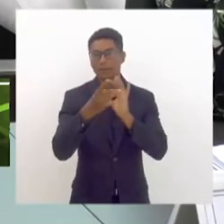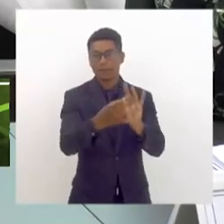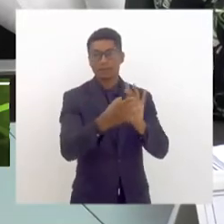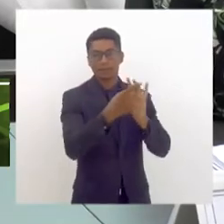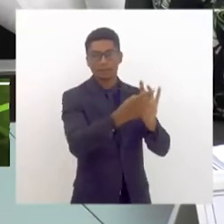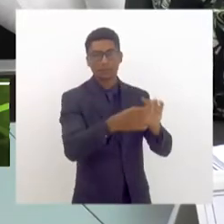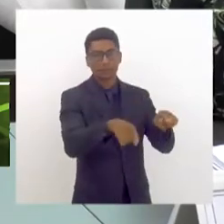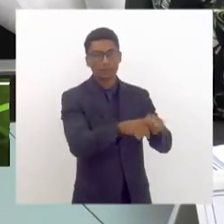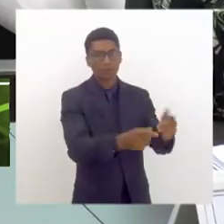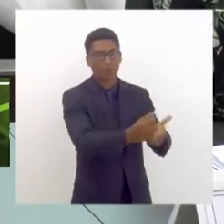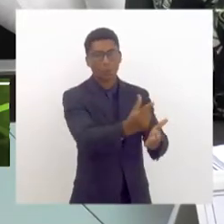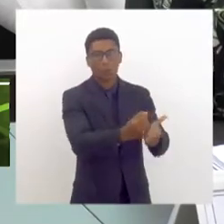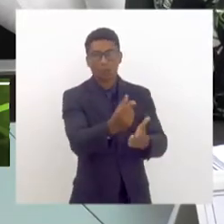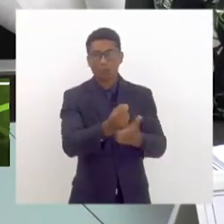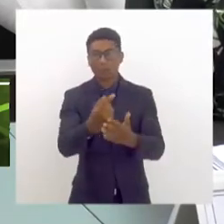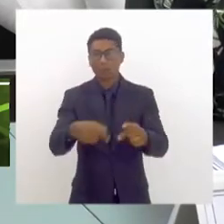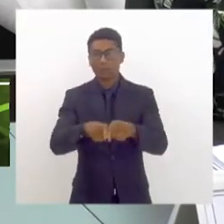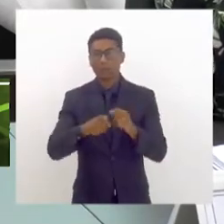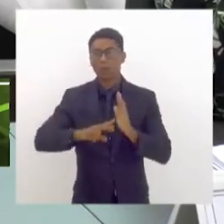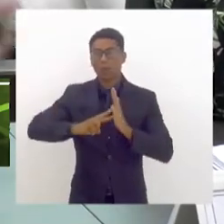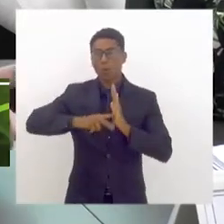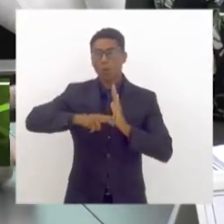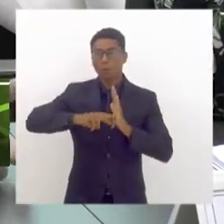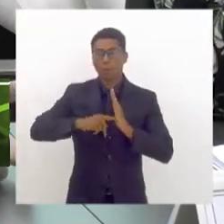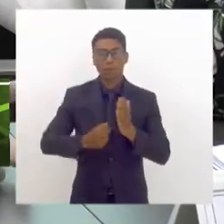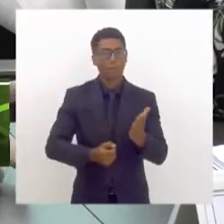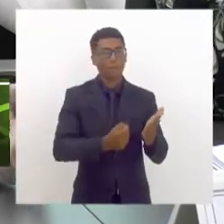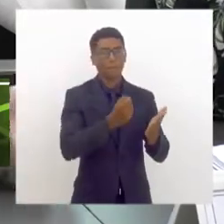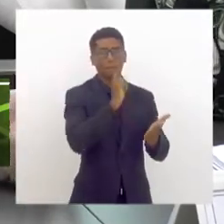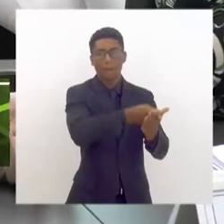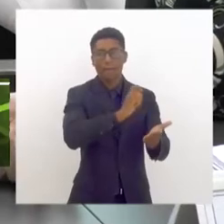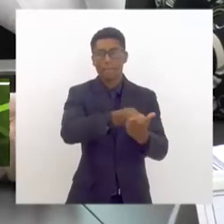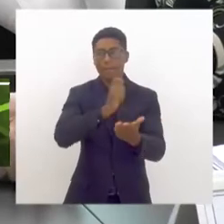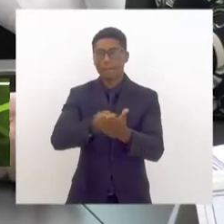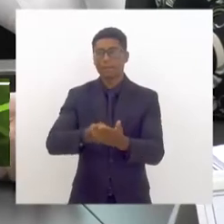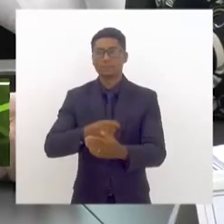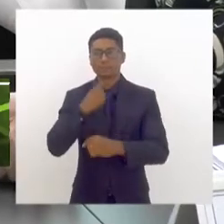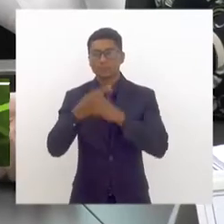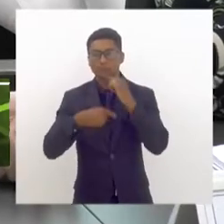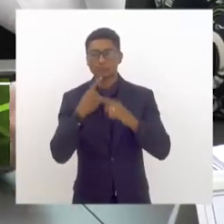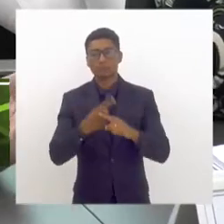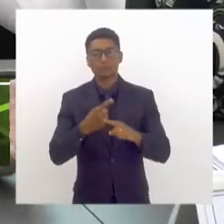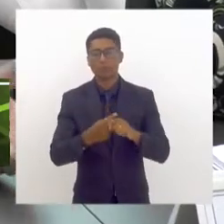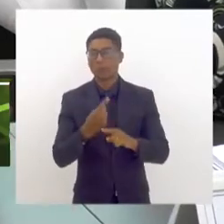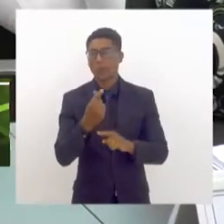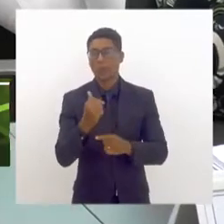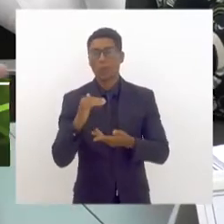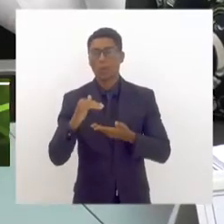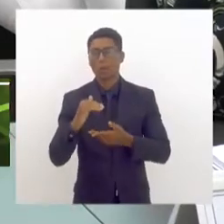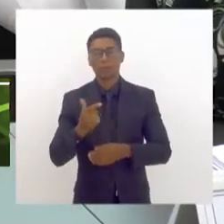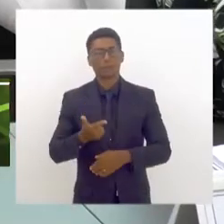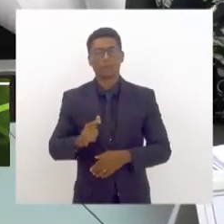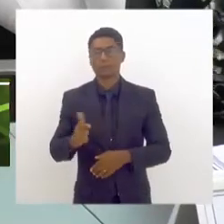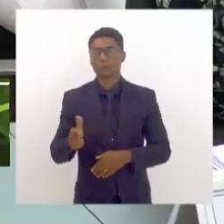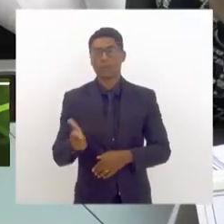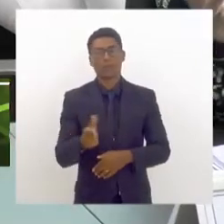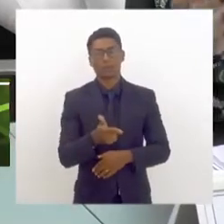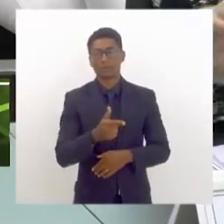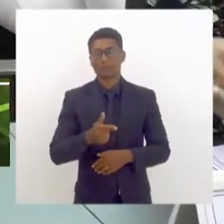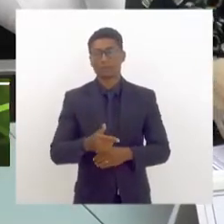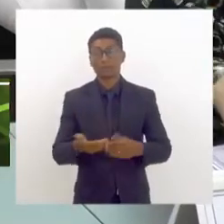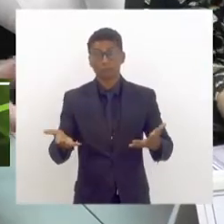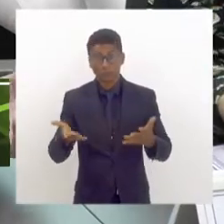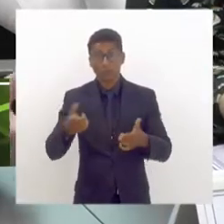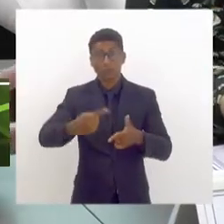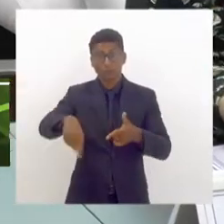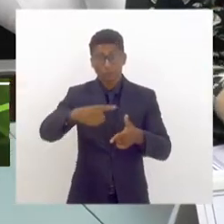gente não pode pagar o condomínio, porque não tem essa unidade orçamentária. Hoje o nosso maior